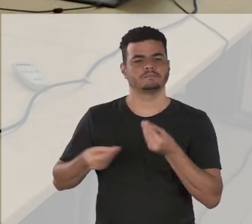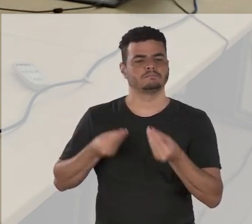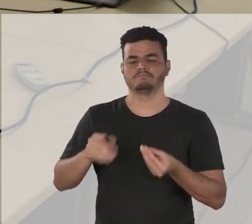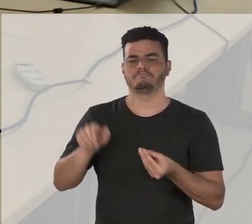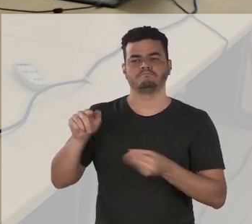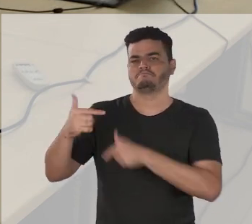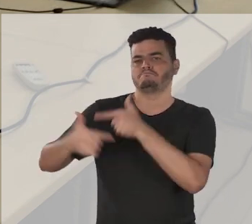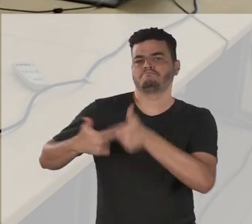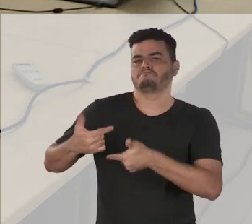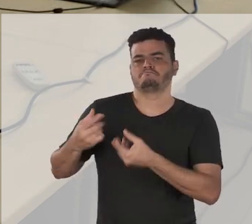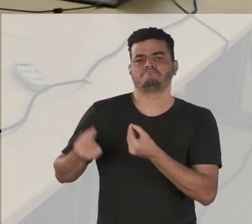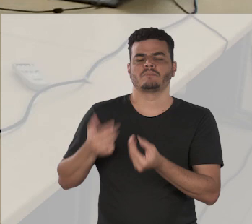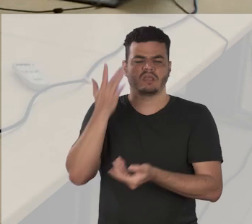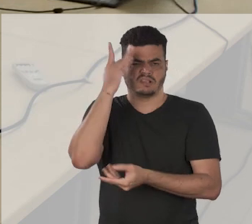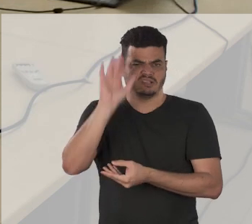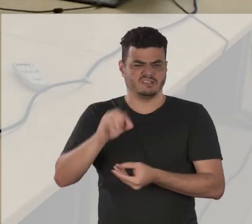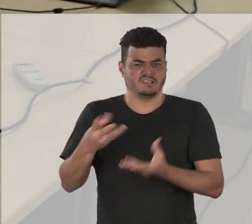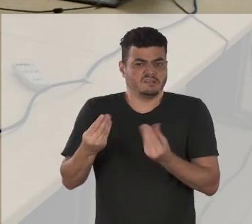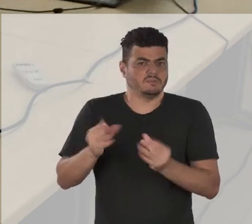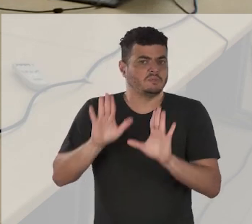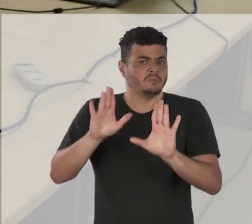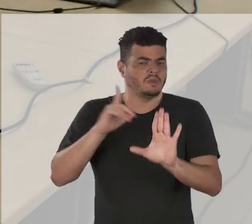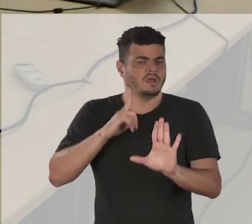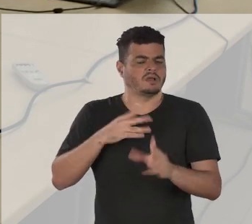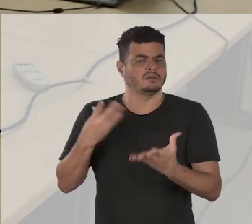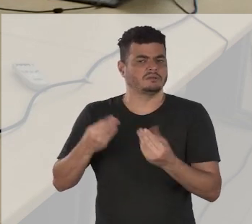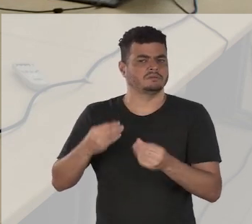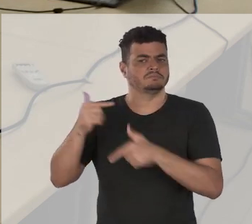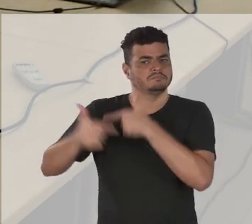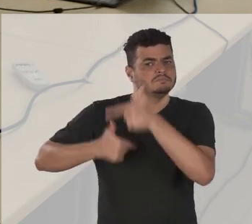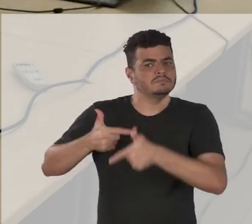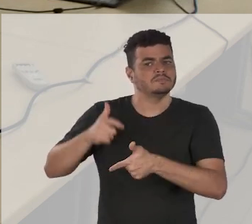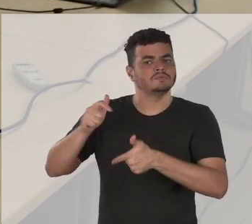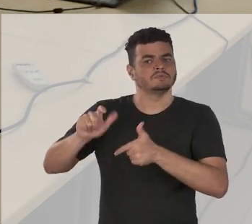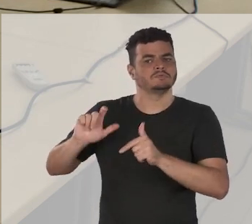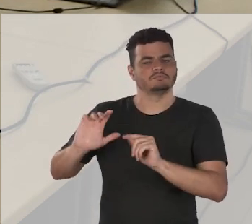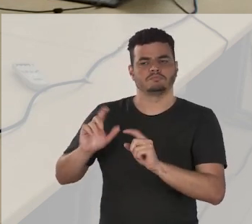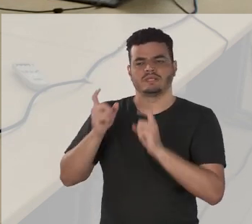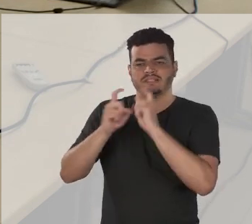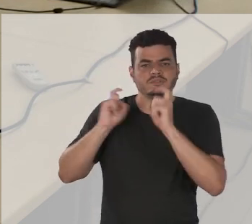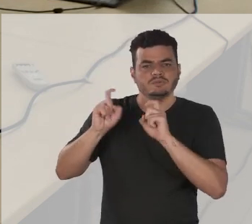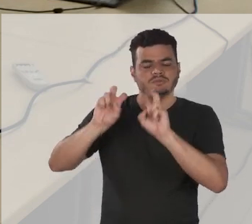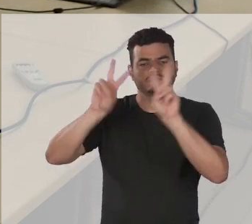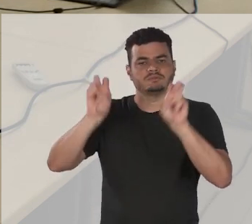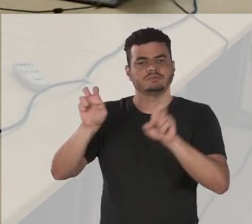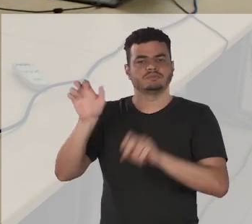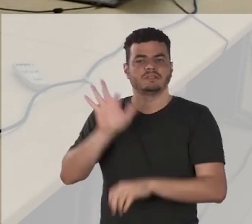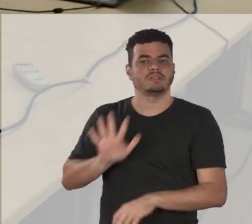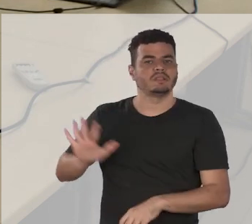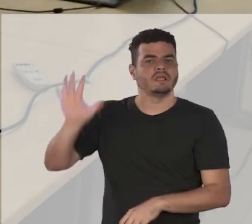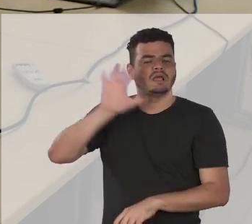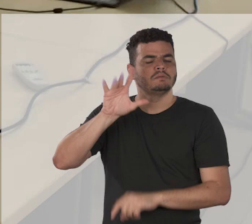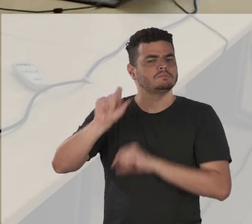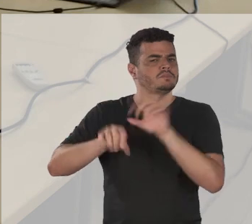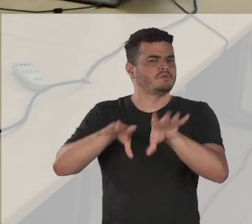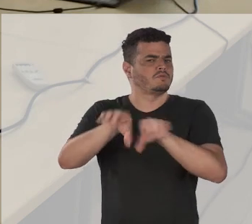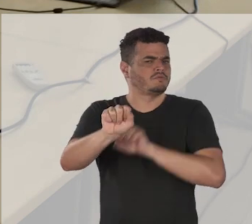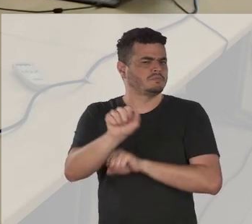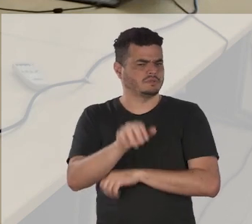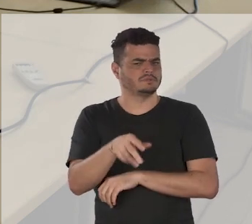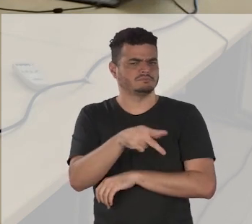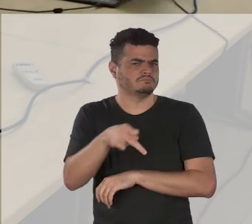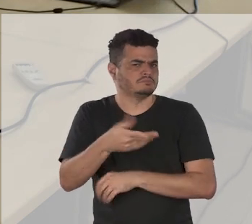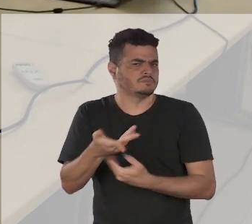muito, né, desse... Bom, não sei se muito, mas sim, tem cada vez mais trabalho sobre a imagem para na formação docente. Ou depois também